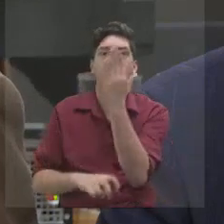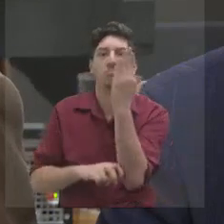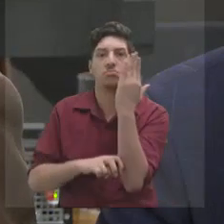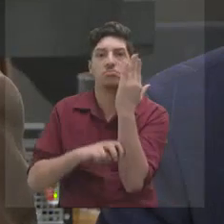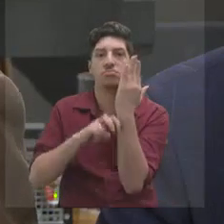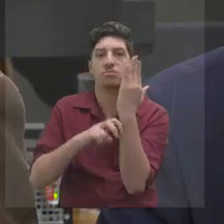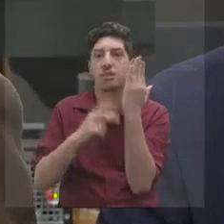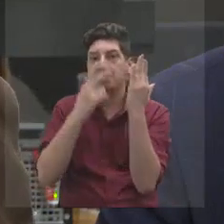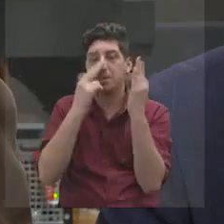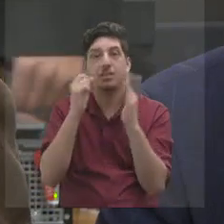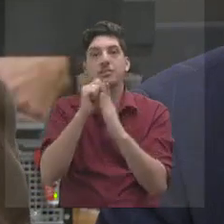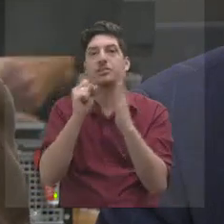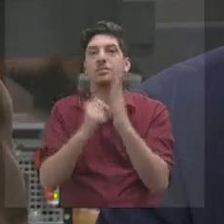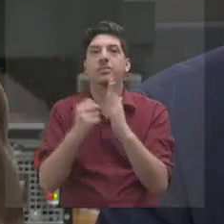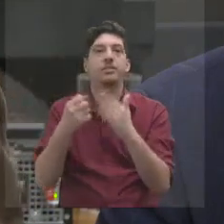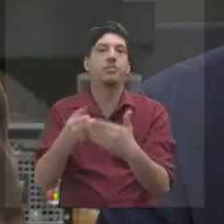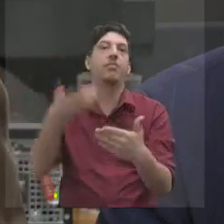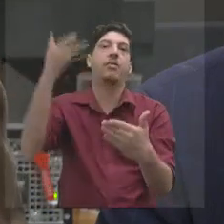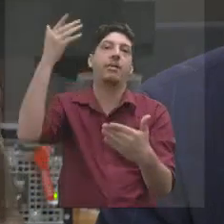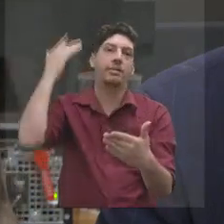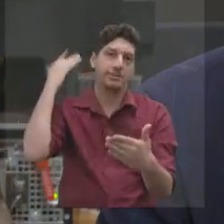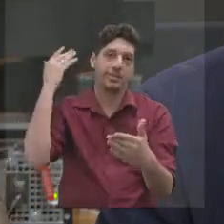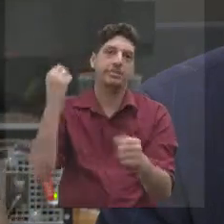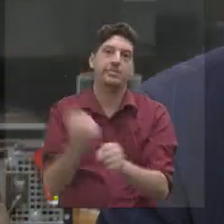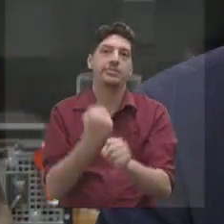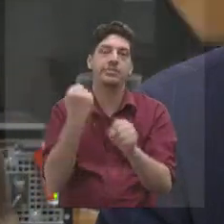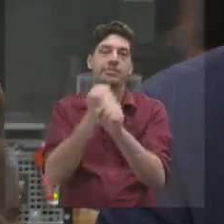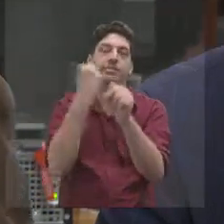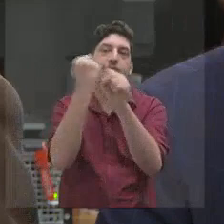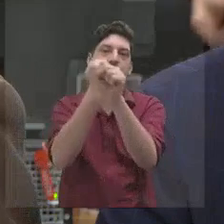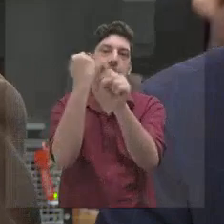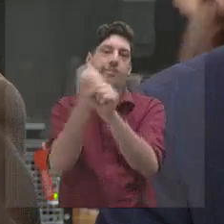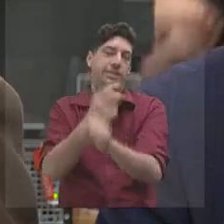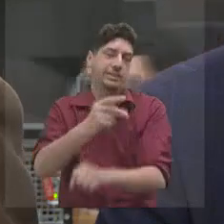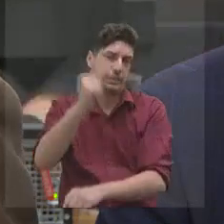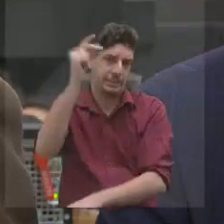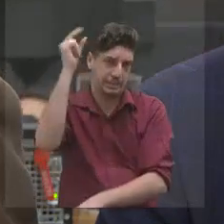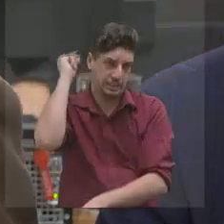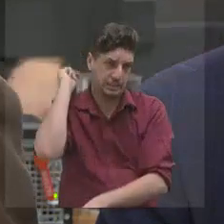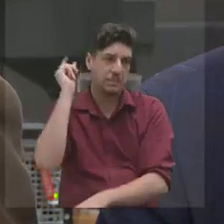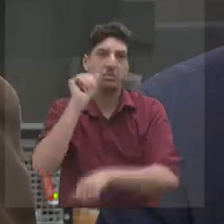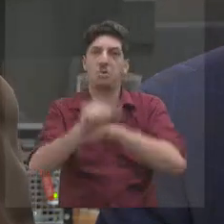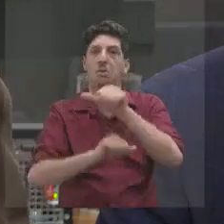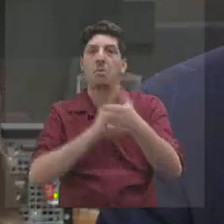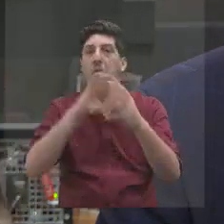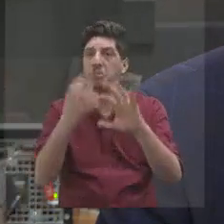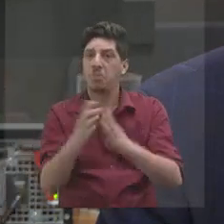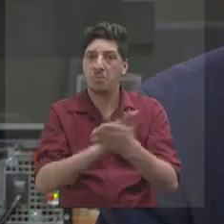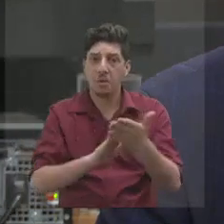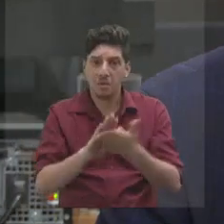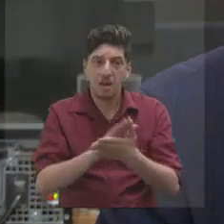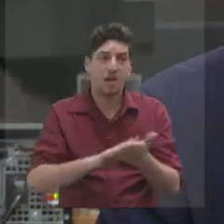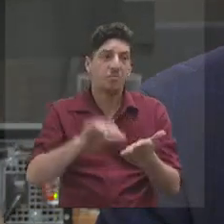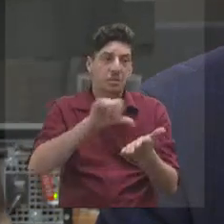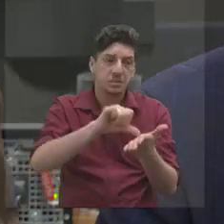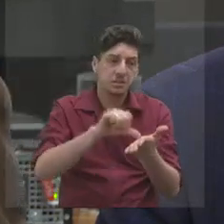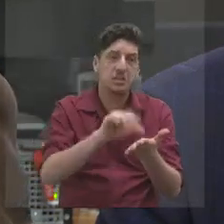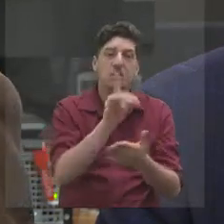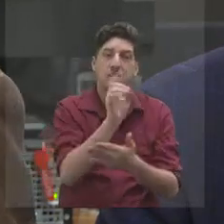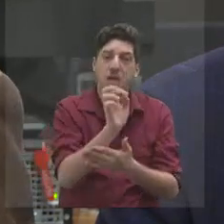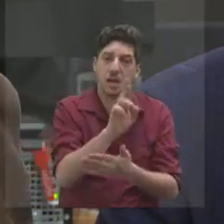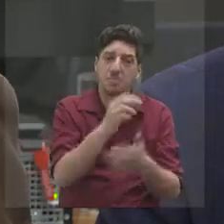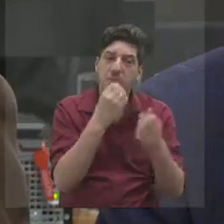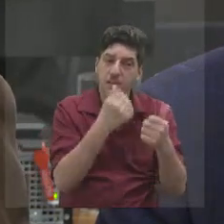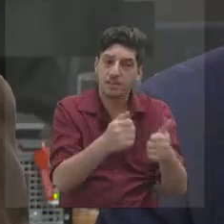que nós estamos no século passado que é quando o prédio foi construído mas não é só o prédio da sede do Dr Mas de fato a estrutura